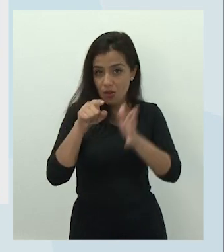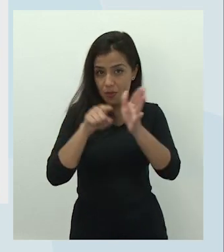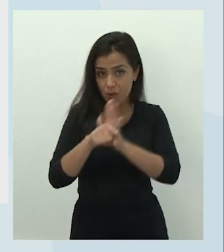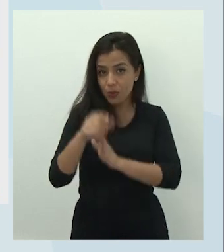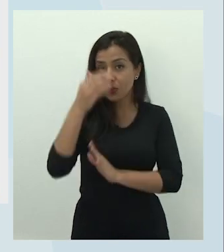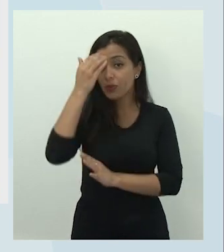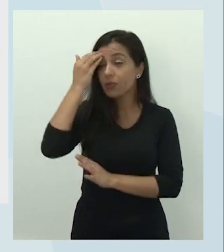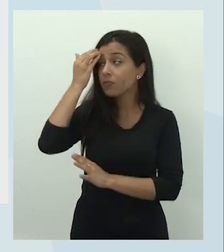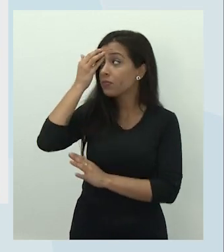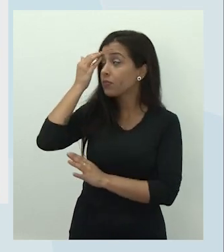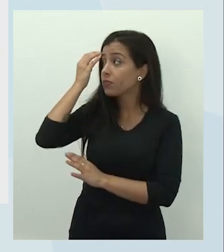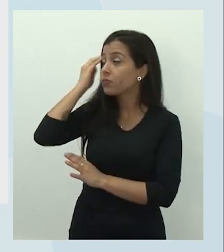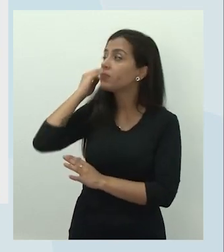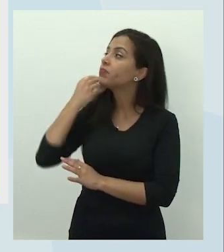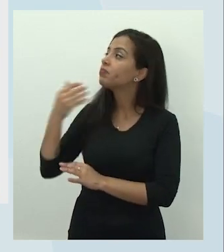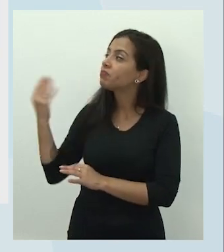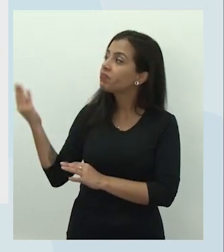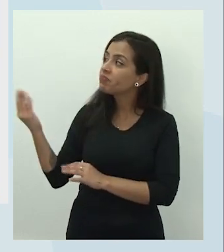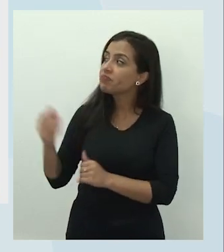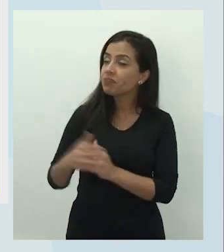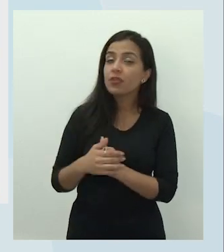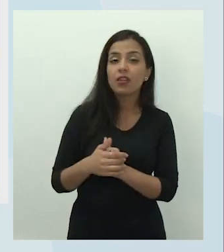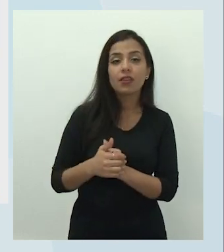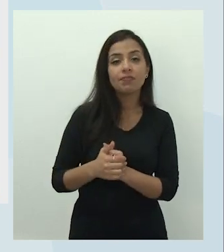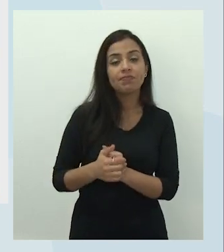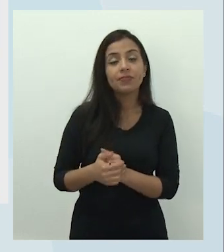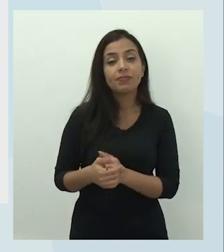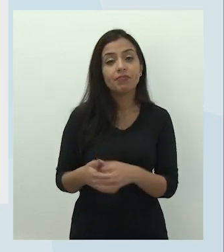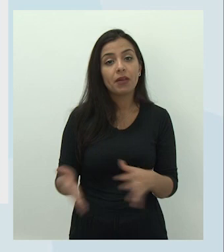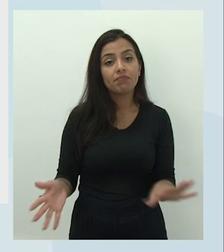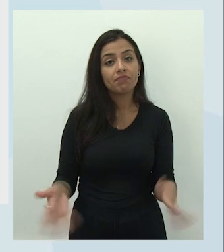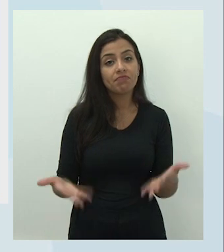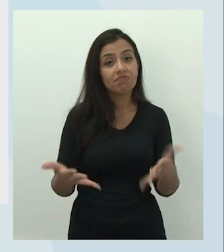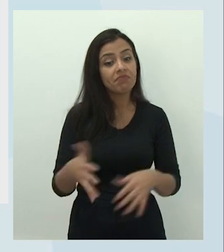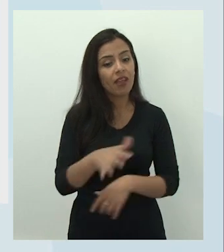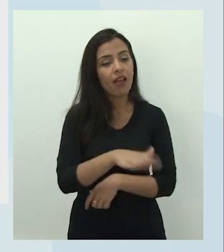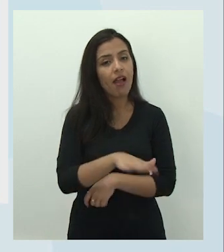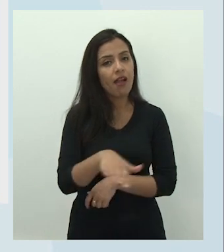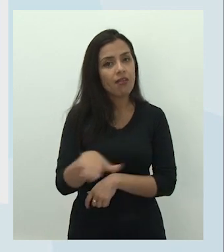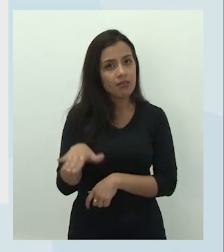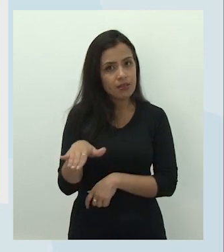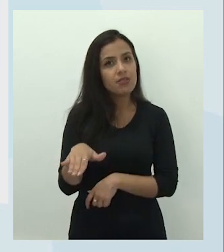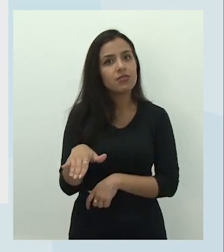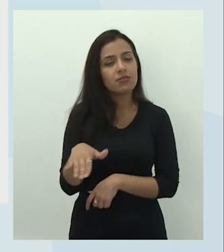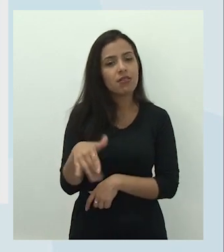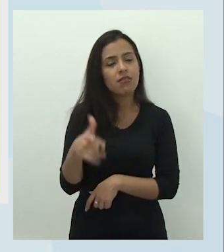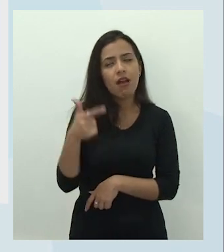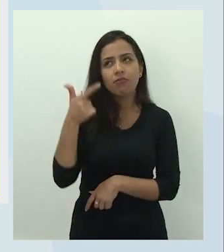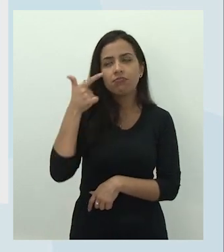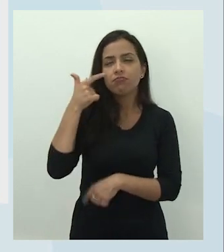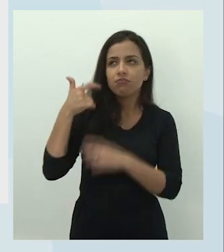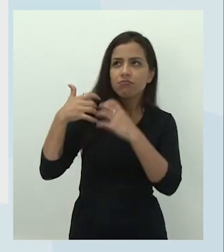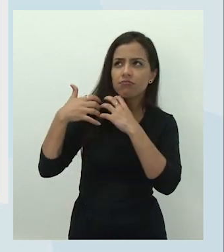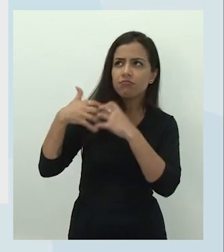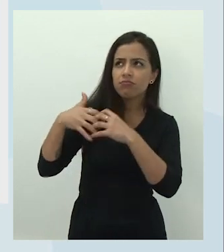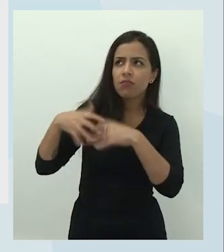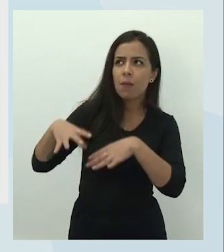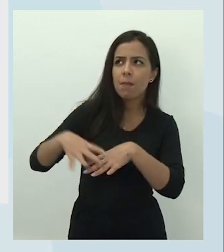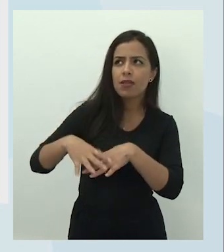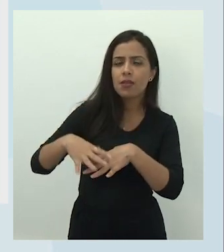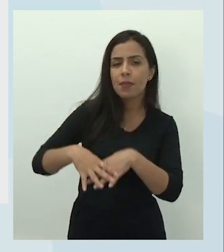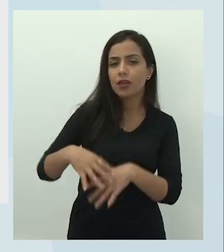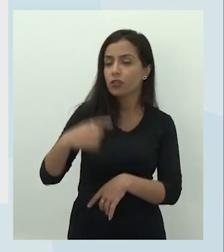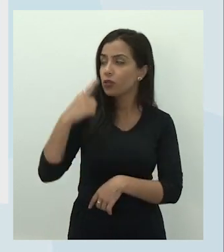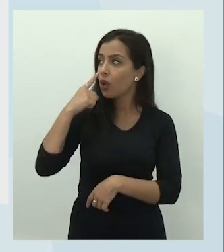solicita que a criança realize uma operação matemática e, em seguida, descreva outra maneira de encontrar o resultado. Então, tá assim a